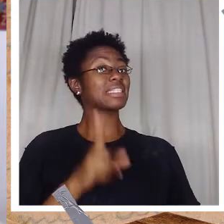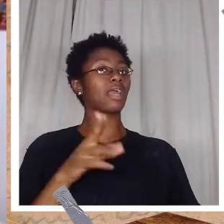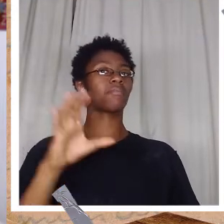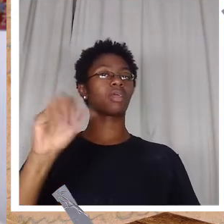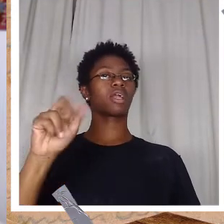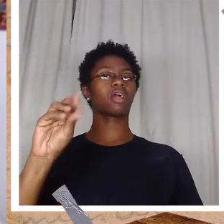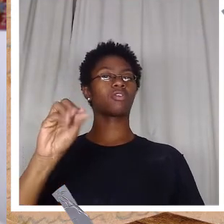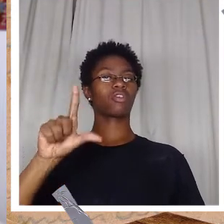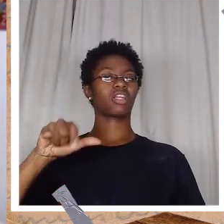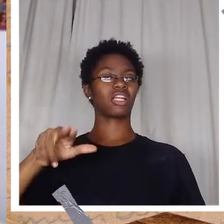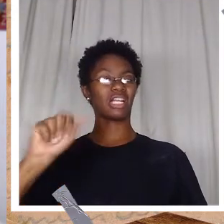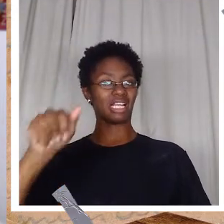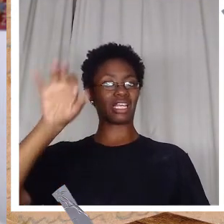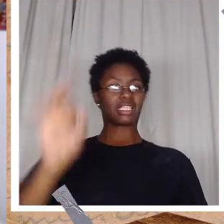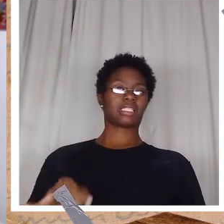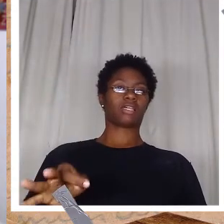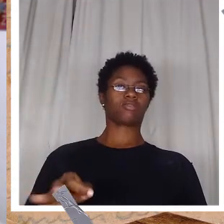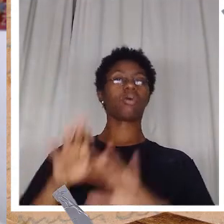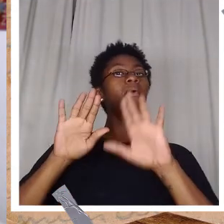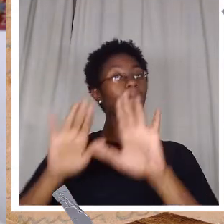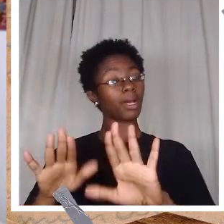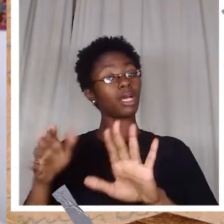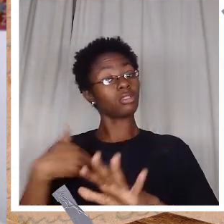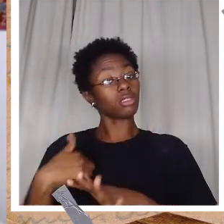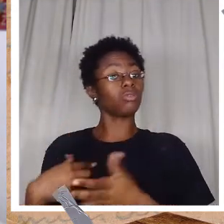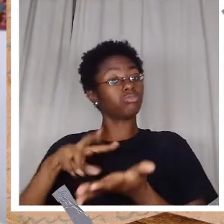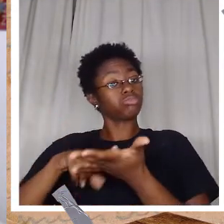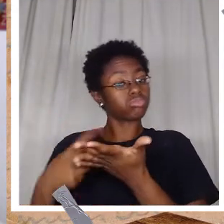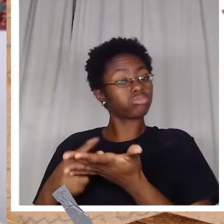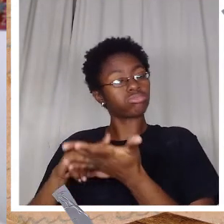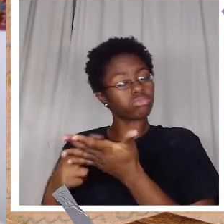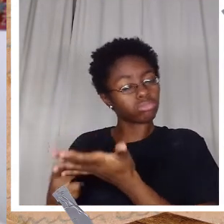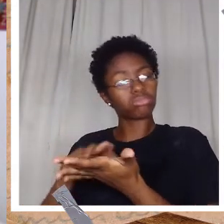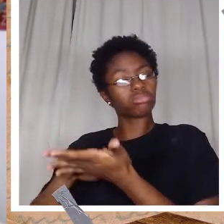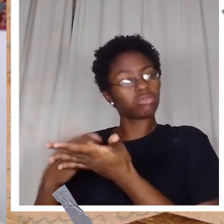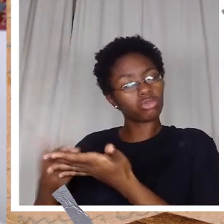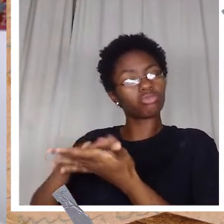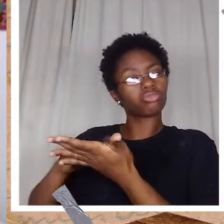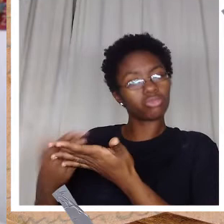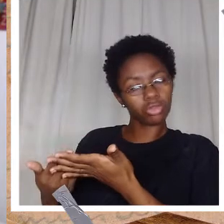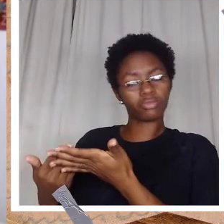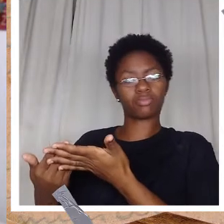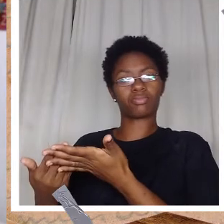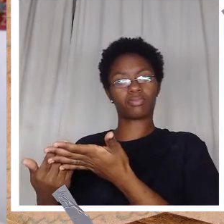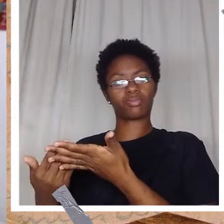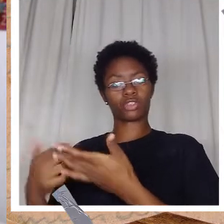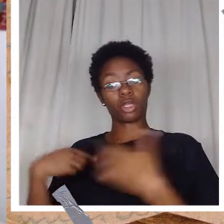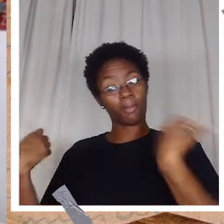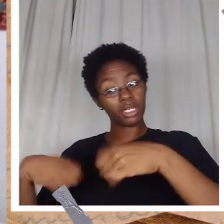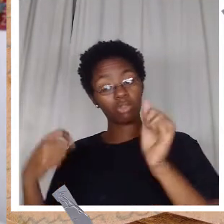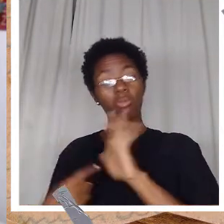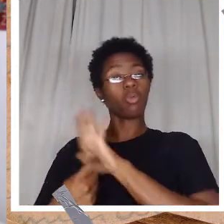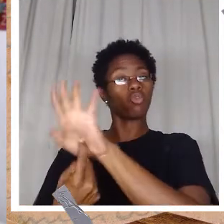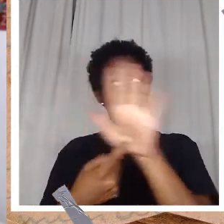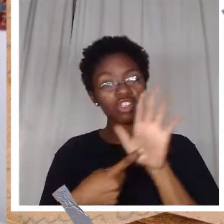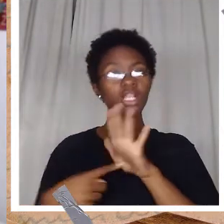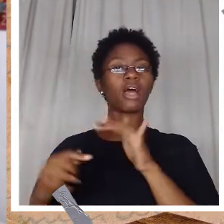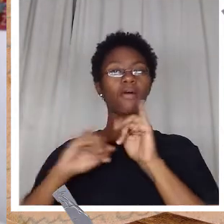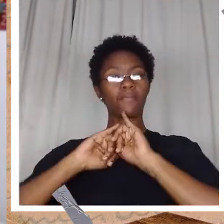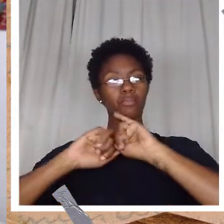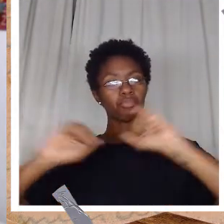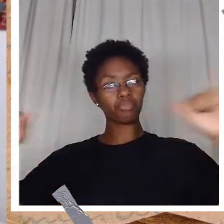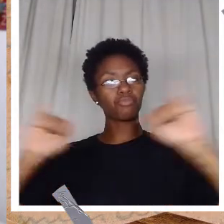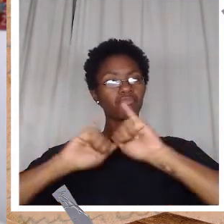minha reinterpretação, mas eu tenho que fazer, eu tenho que mostrar, a gente tem que dizer. O Wilson falou, não